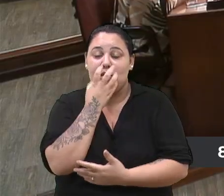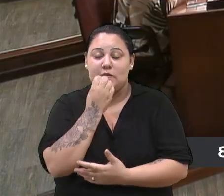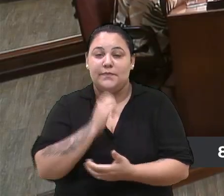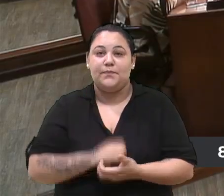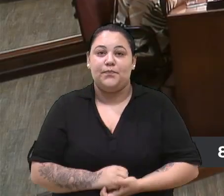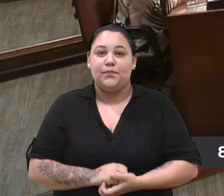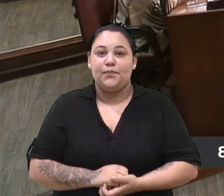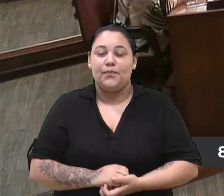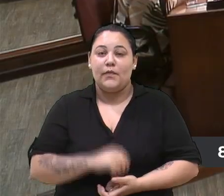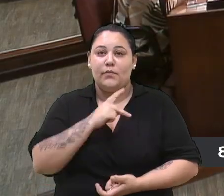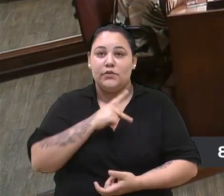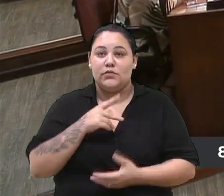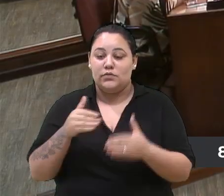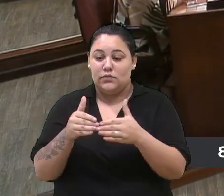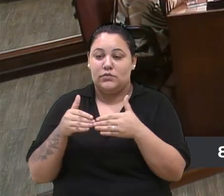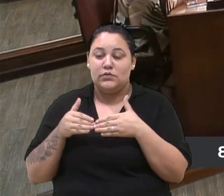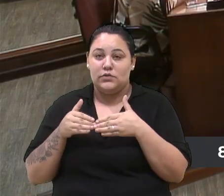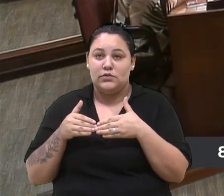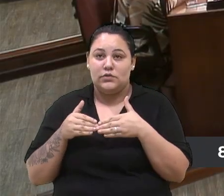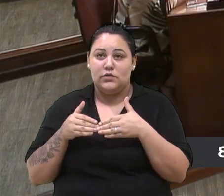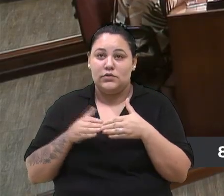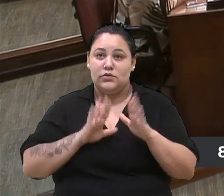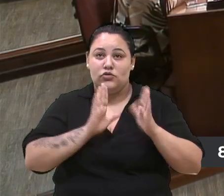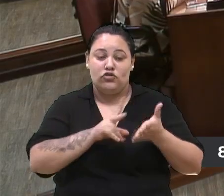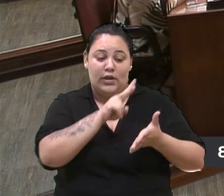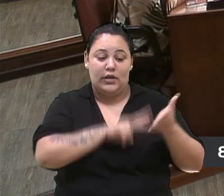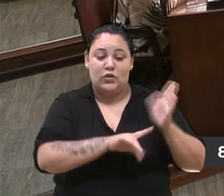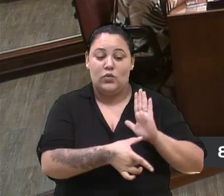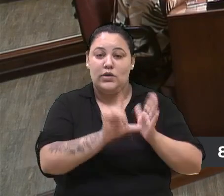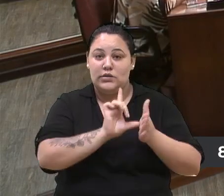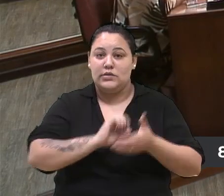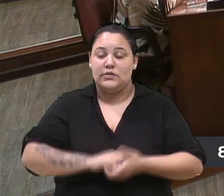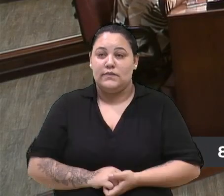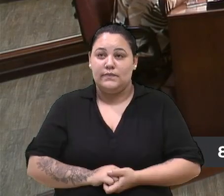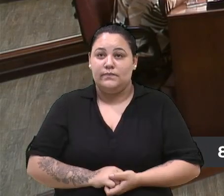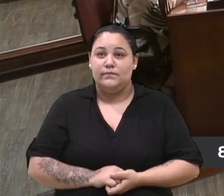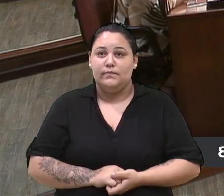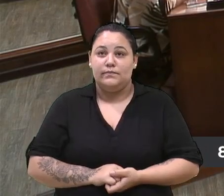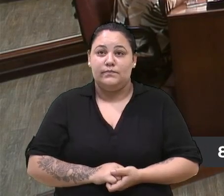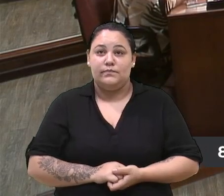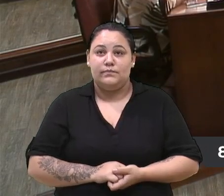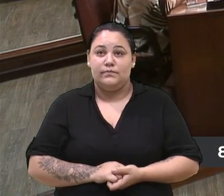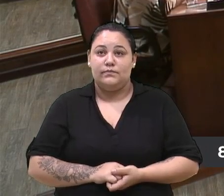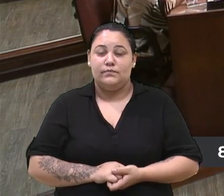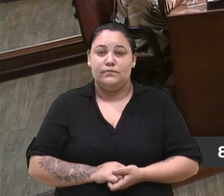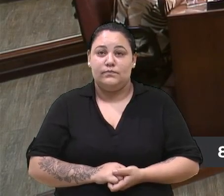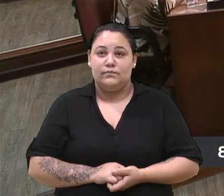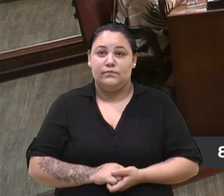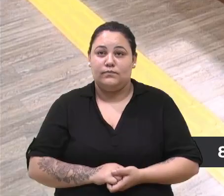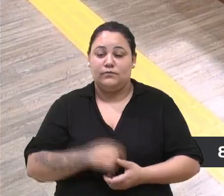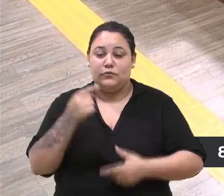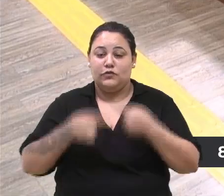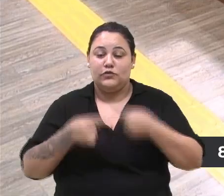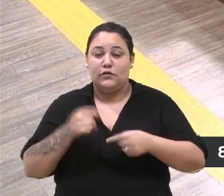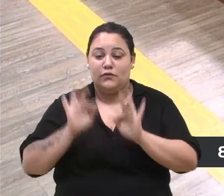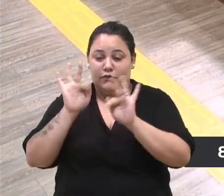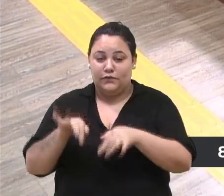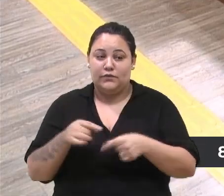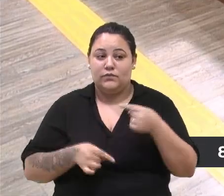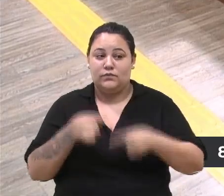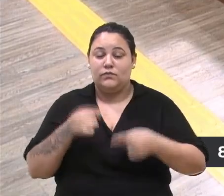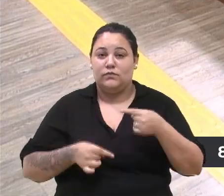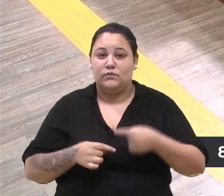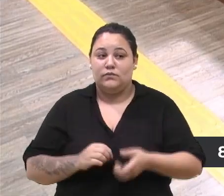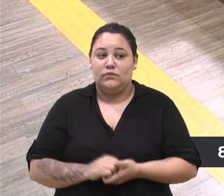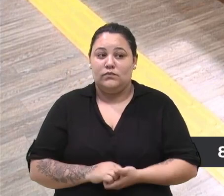peço dispensa por ter sido lido anteriormente. Obrigado. Em discussão. Encerrada a discussão.